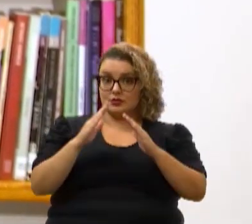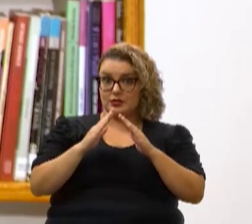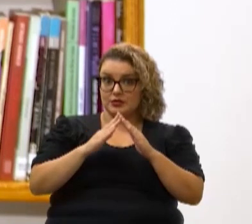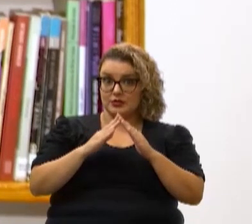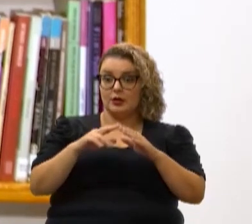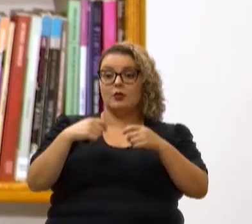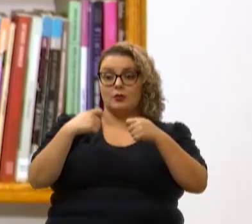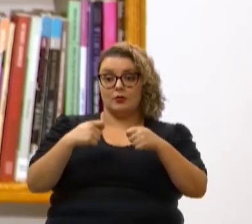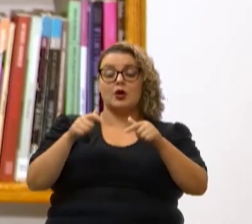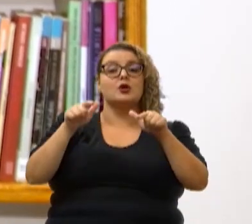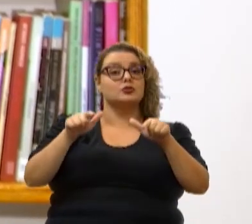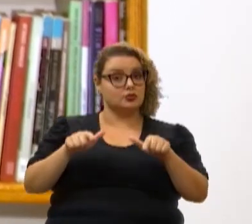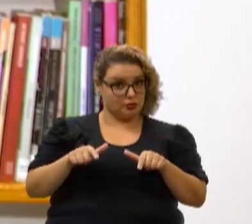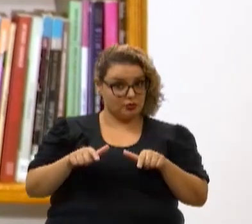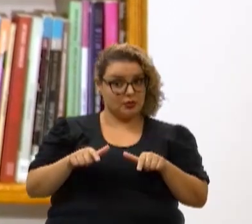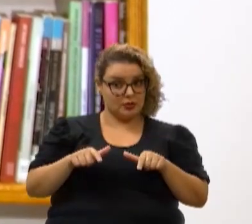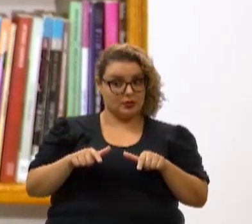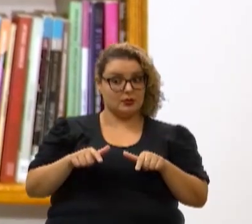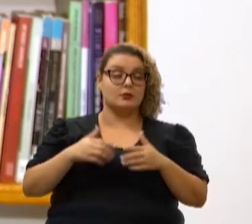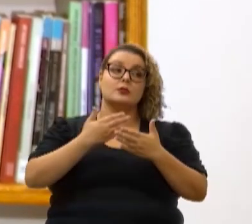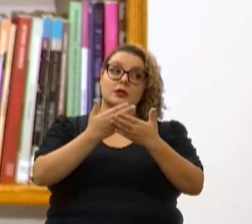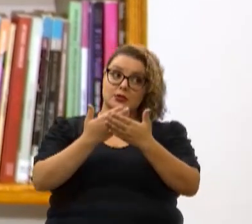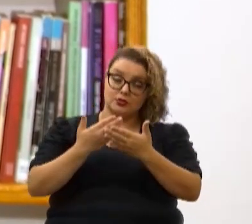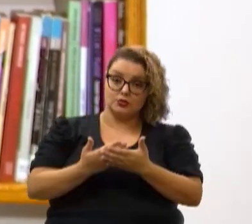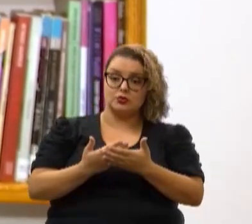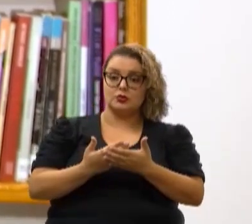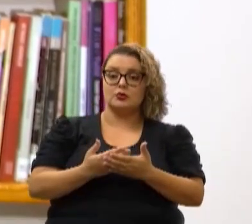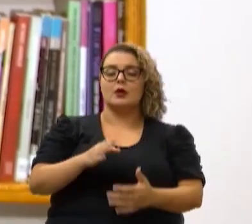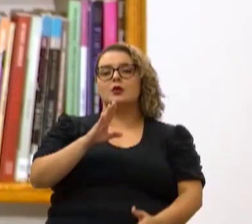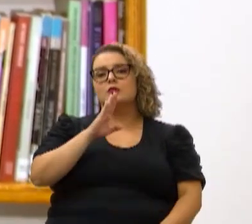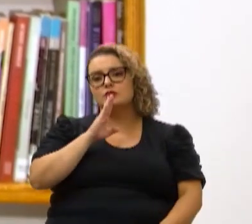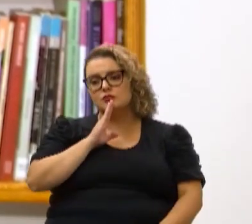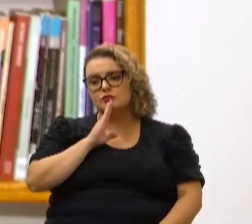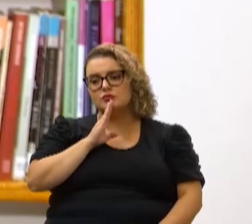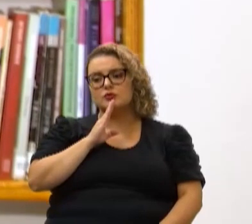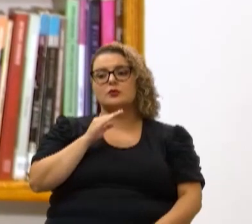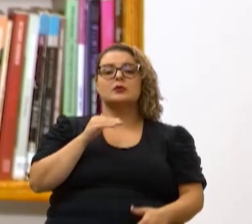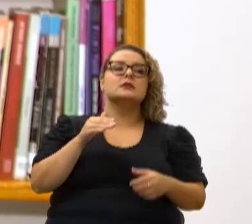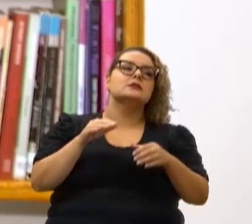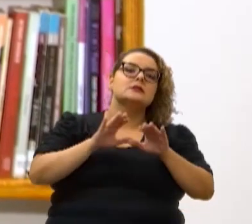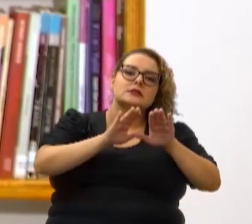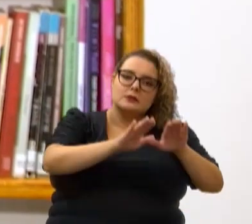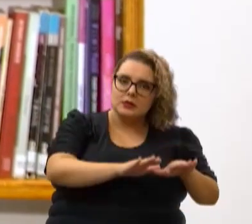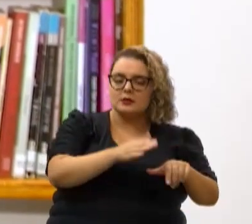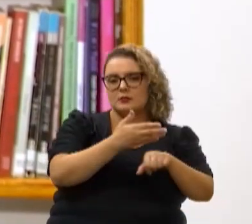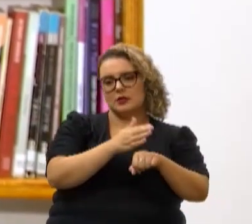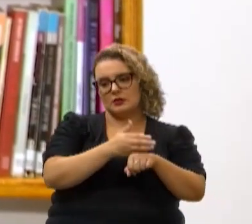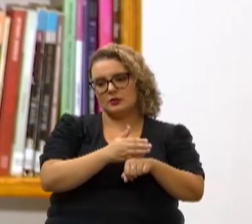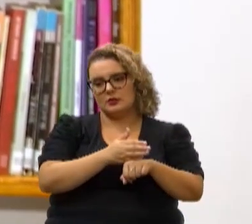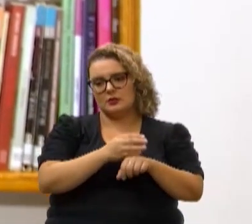casa você precisa de um lugar para que você estude. Um lugar silencioso, um lugar reservado para essa